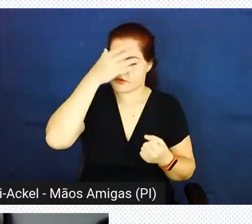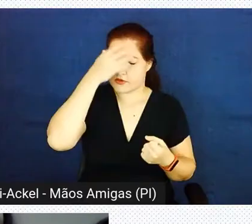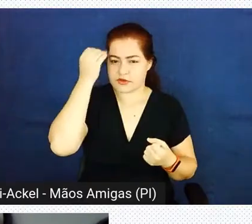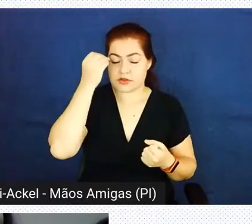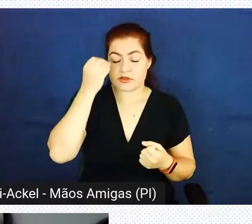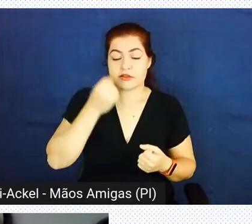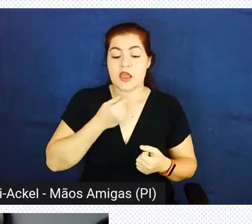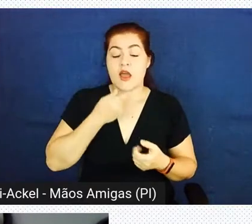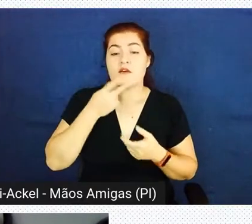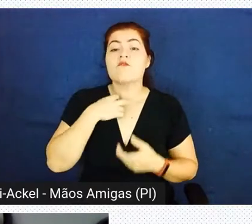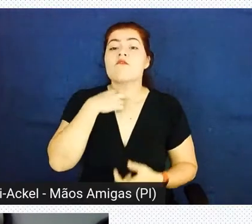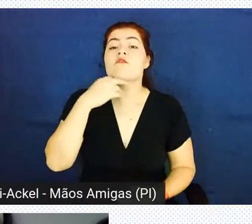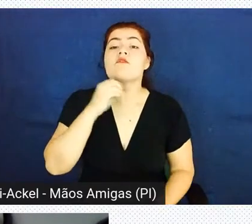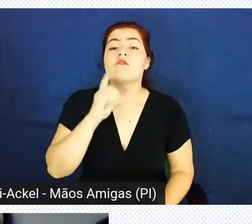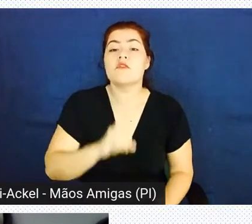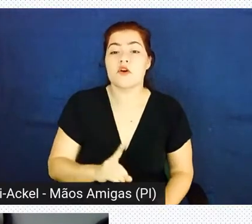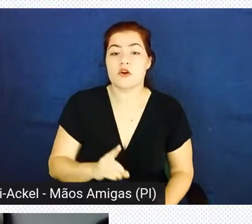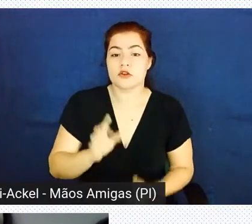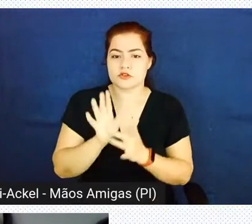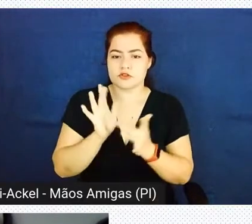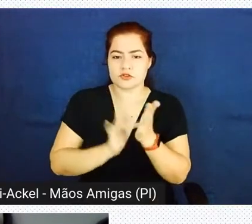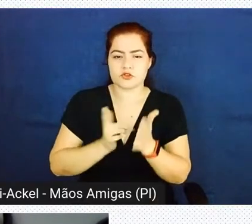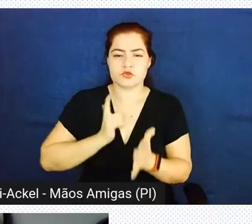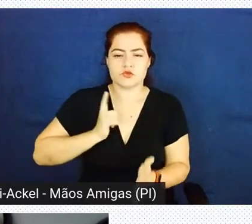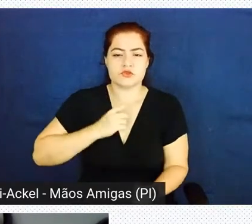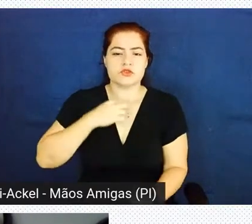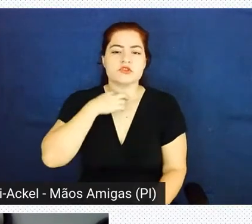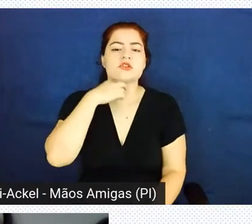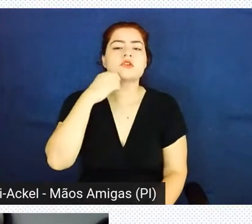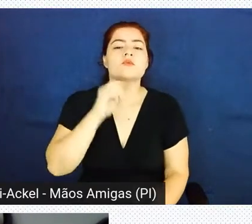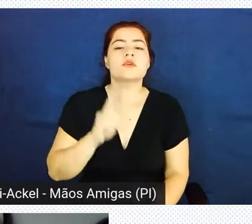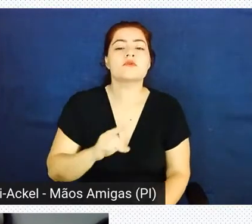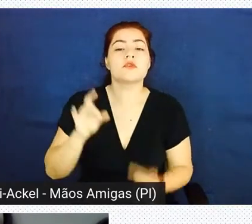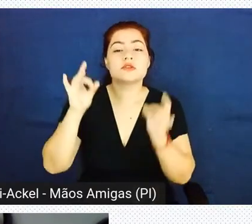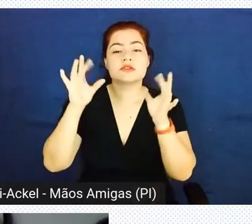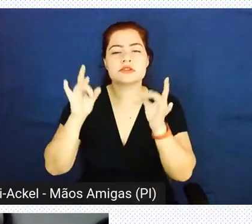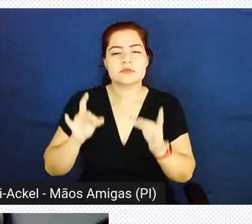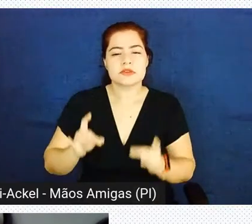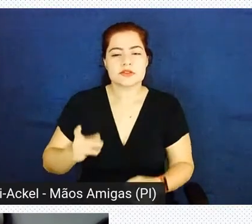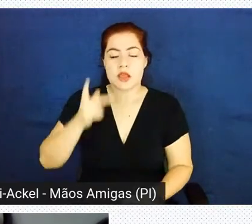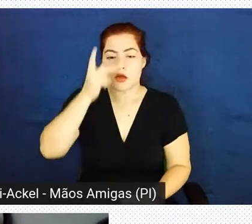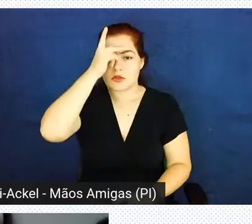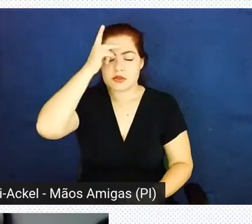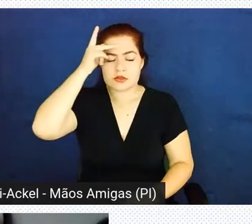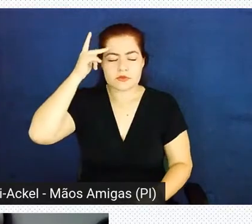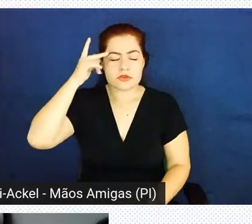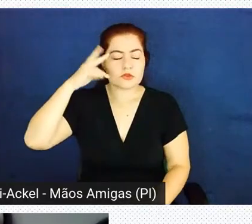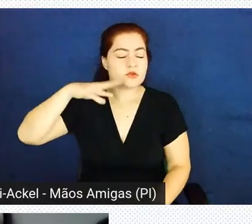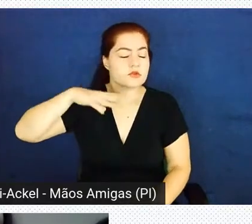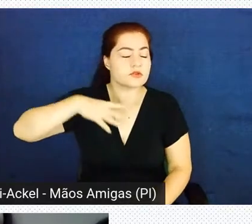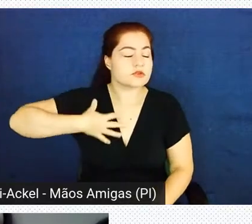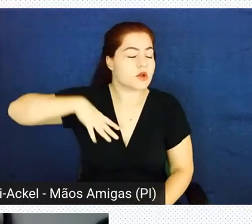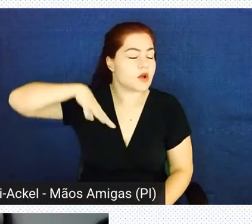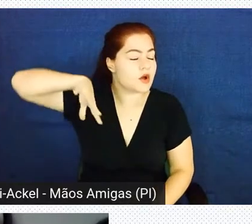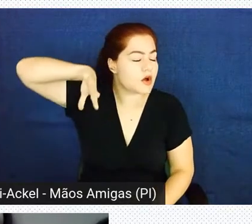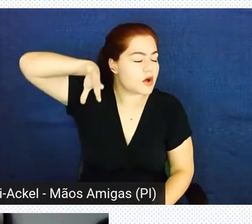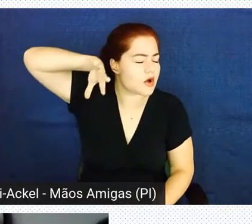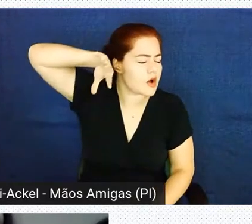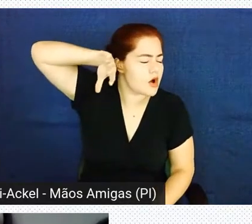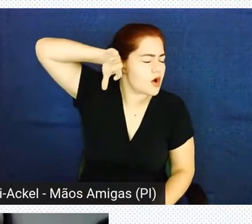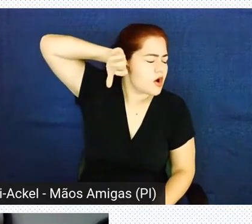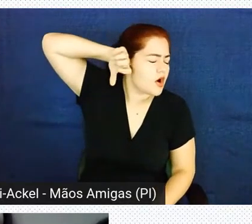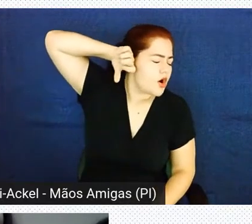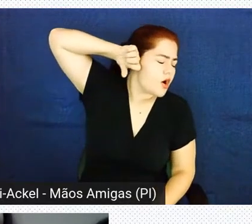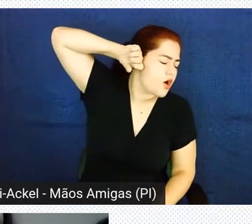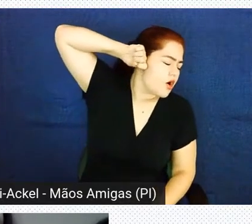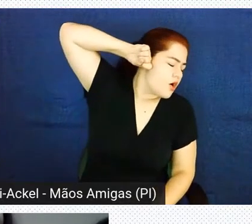especial que penetrava a acústica da alma e marcava para sempre.